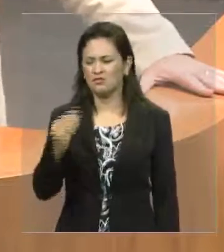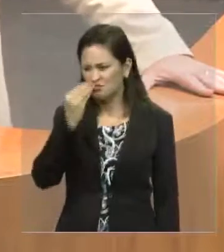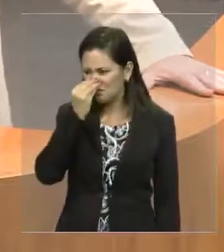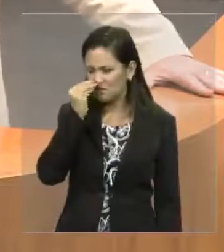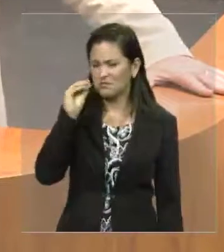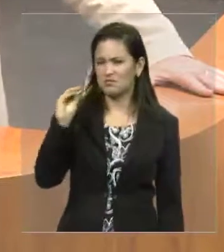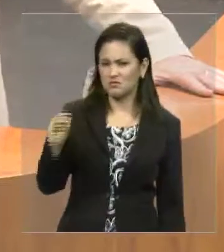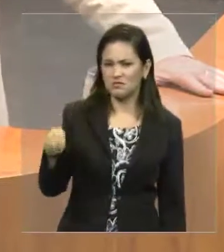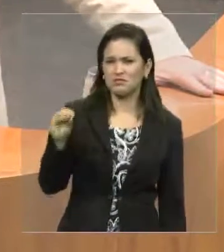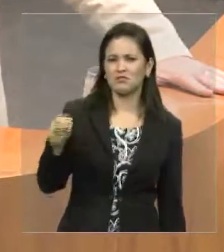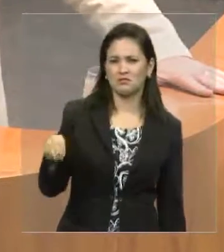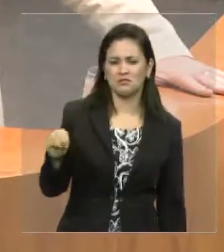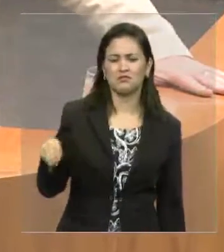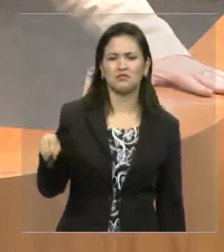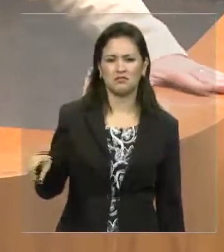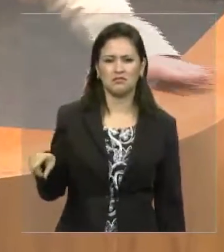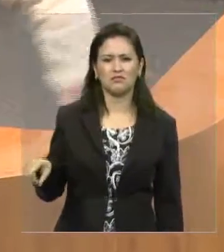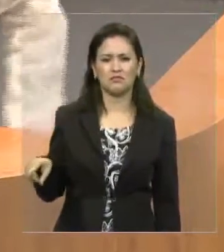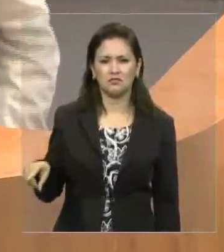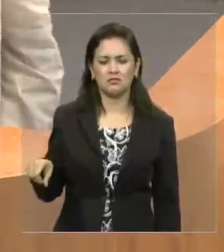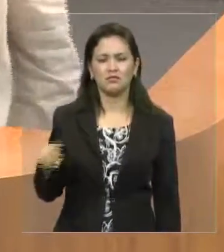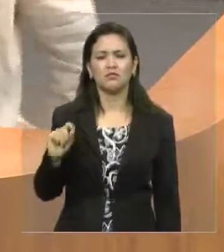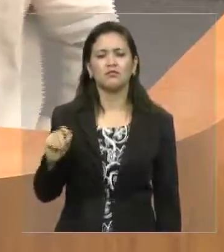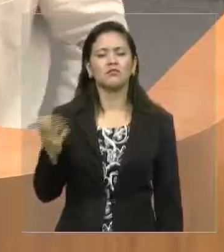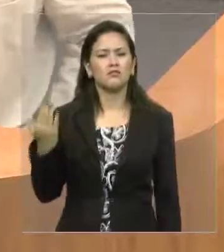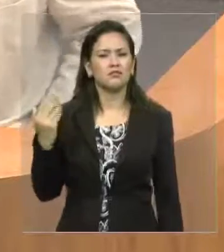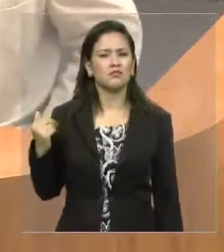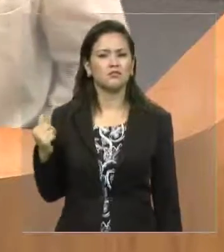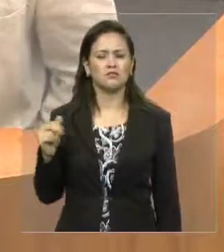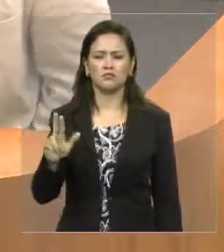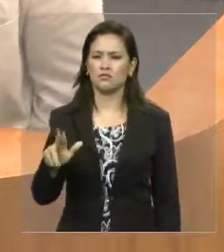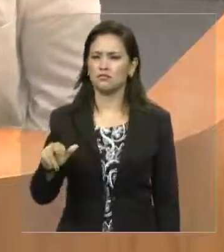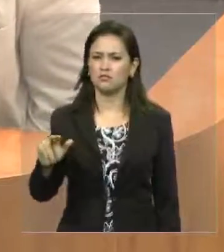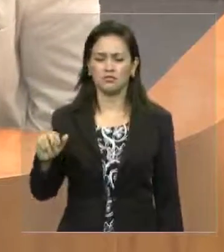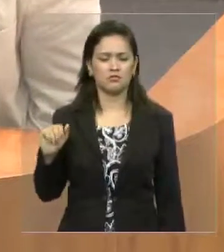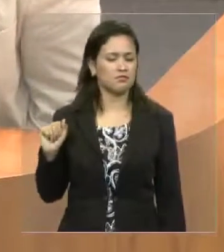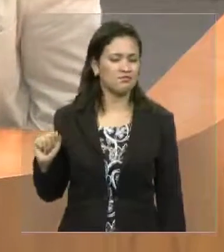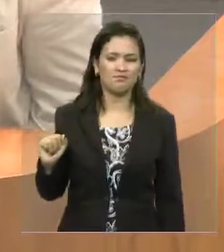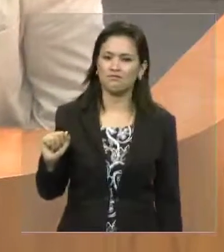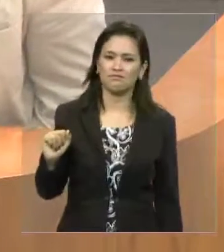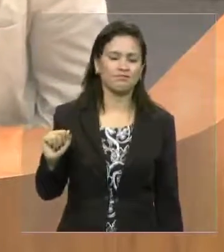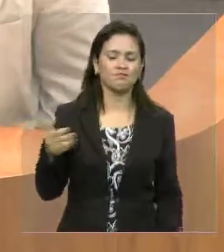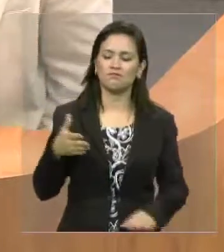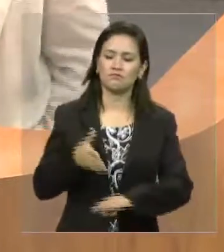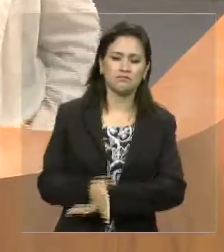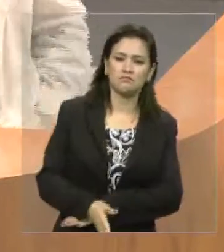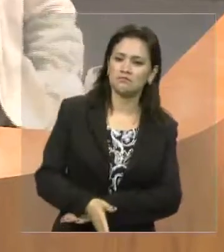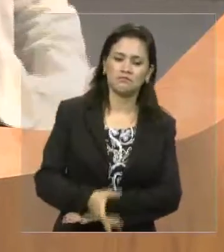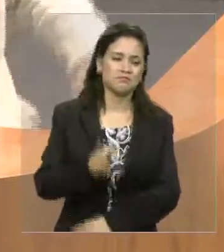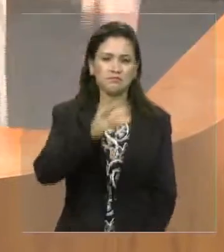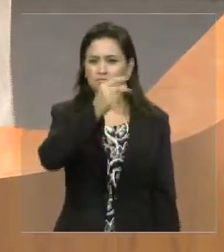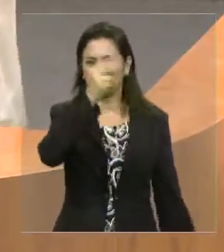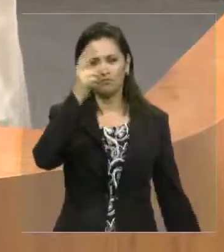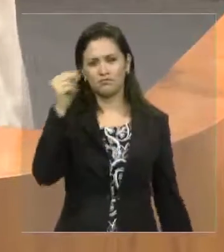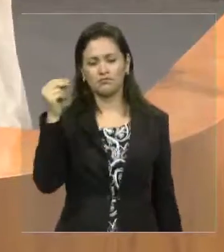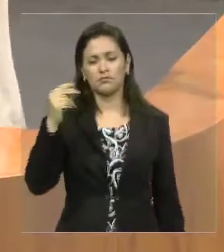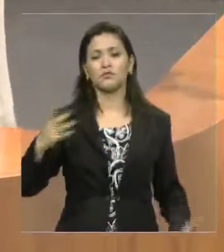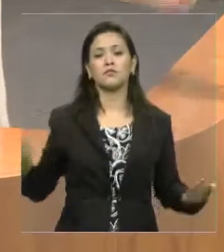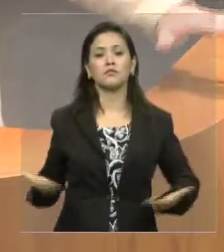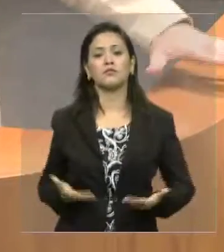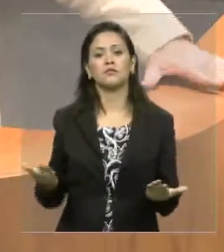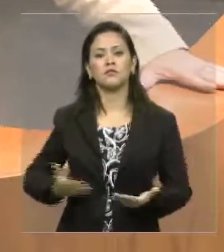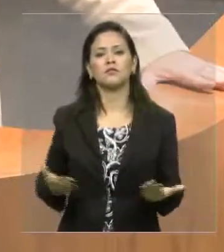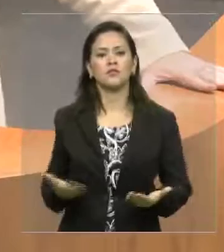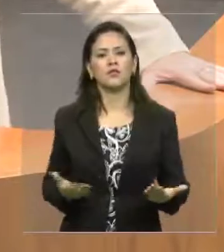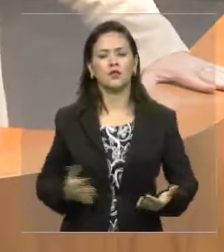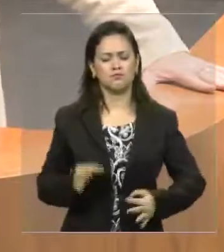ocupação que também nunca tinha recebido um benefício do poder público. Hoje, totalmente